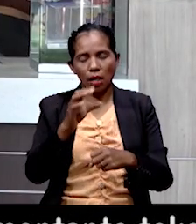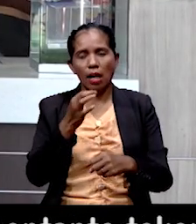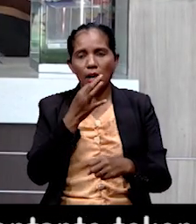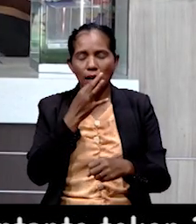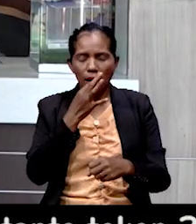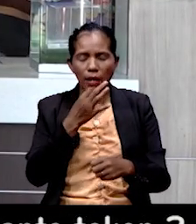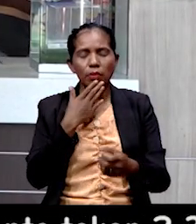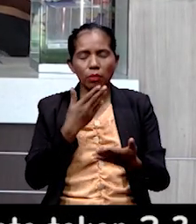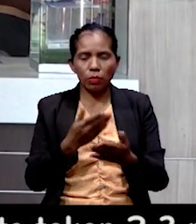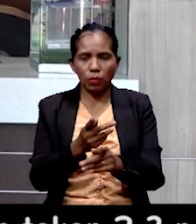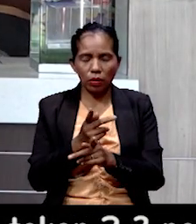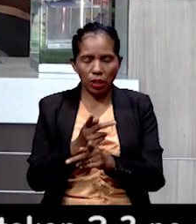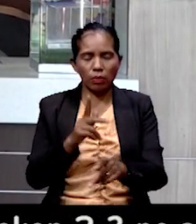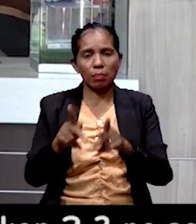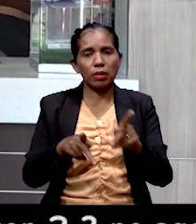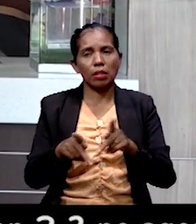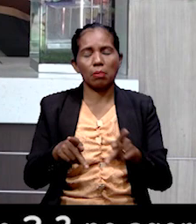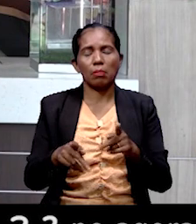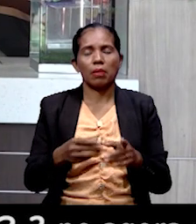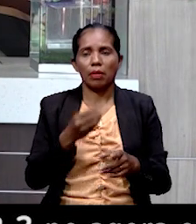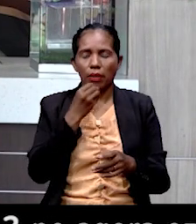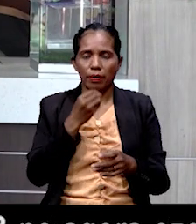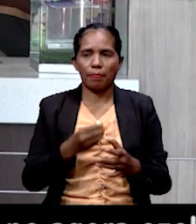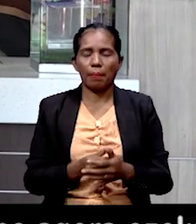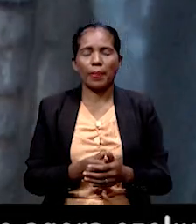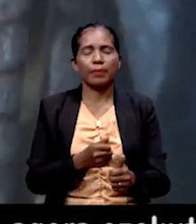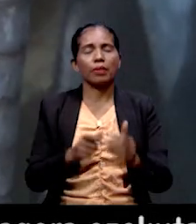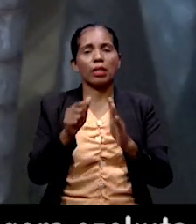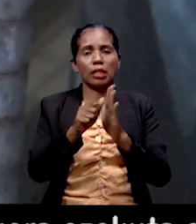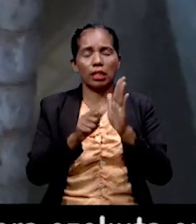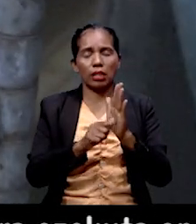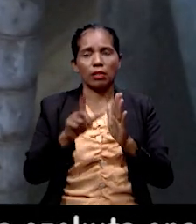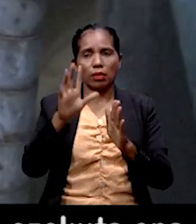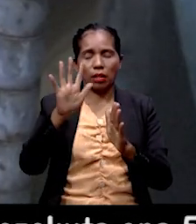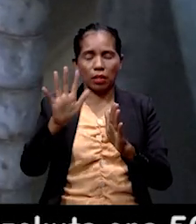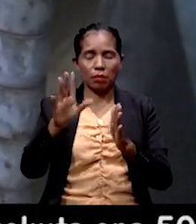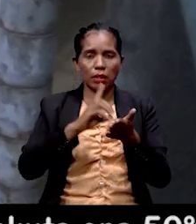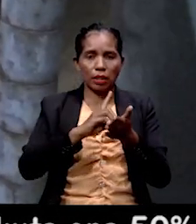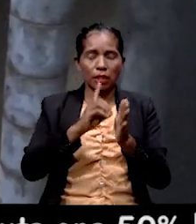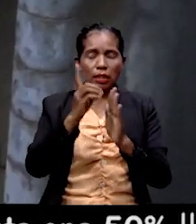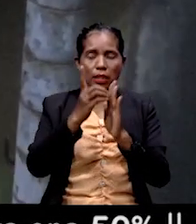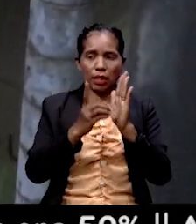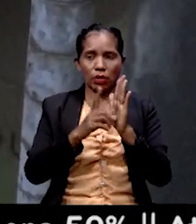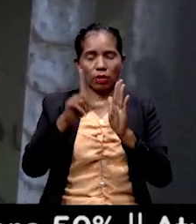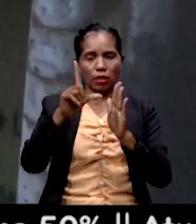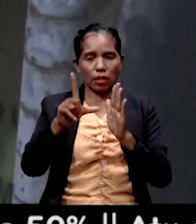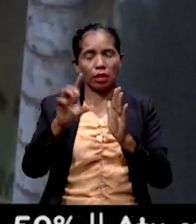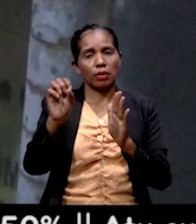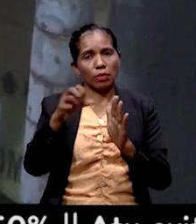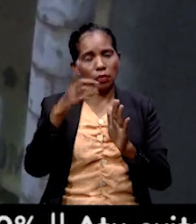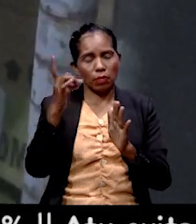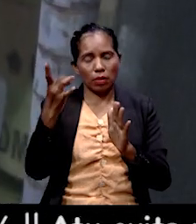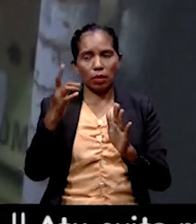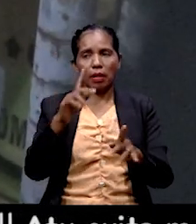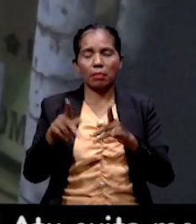nebeli protege consumidor sira. Tuir artigo 5 decreto lei número walu barari hun rua sanu lure singneng hateteng consumidor e direito